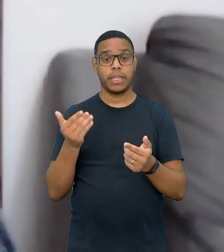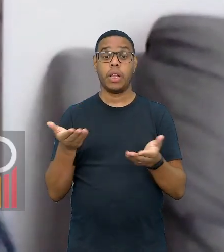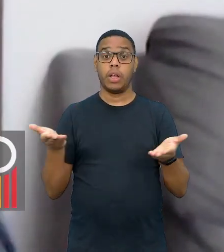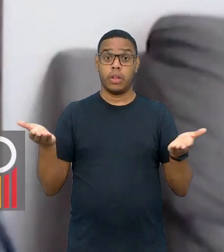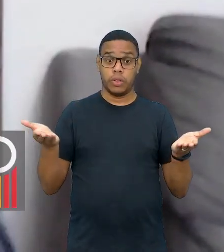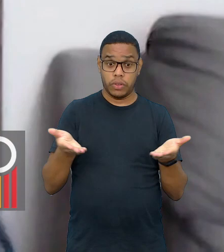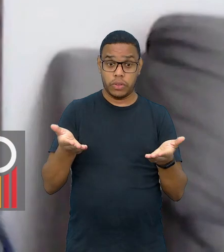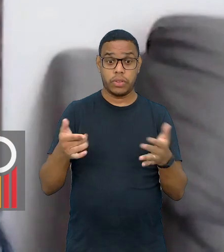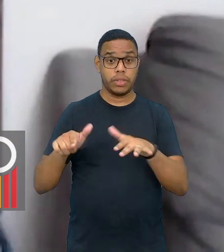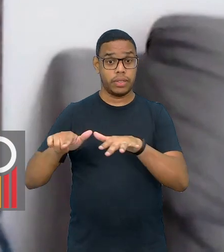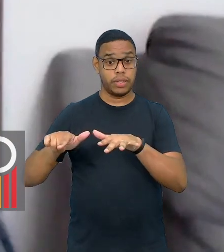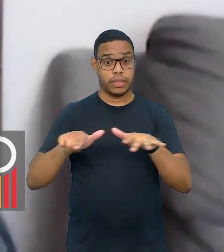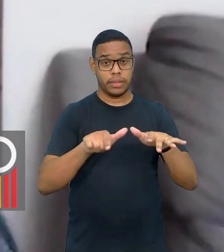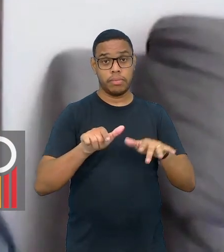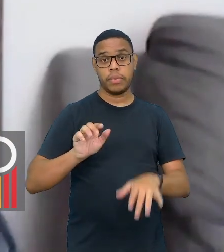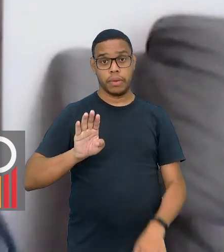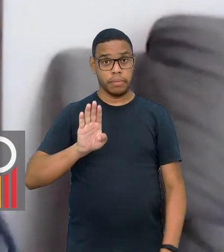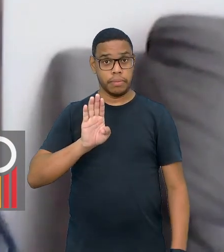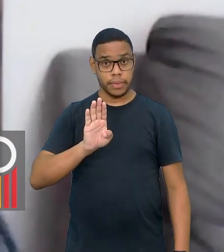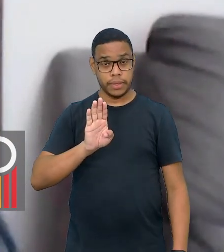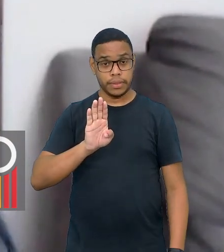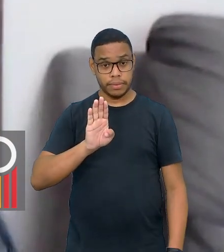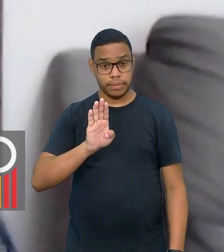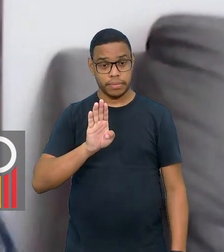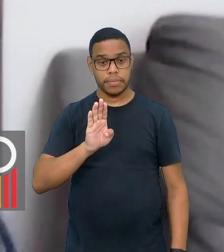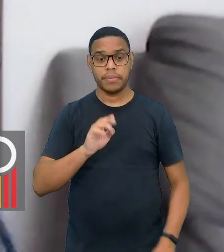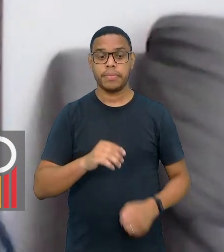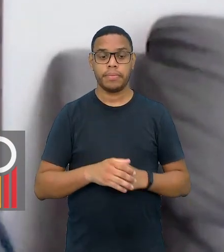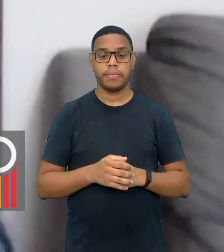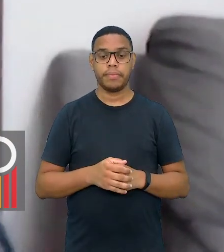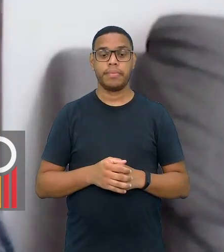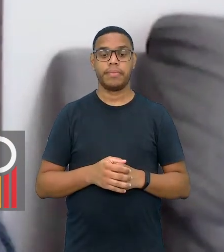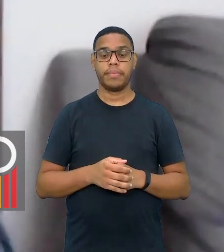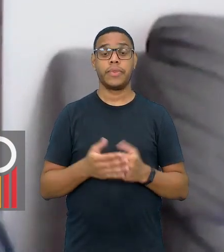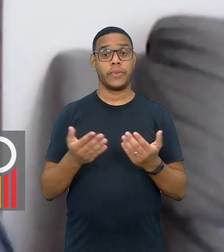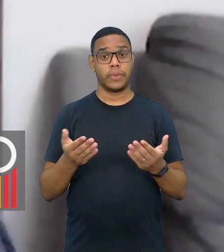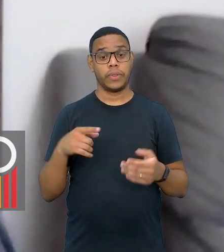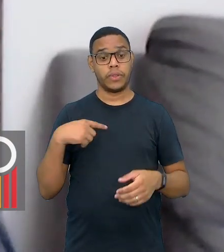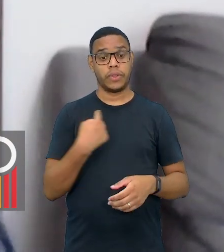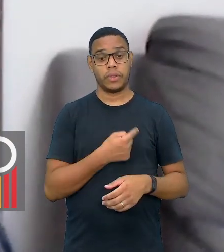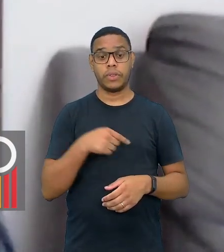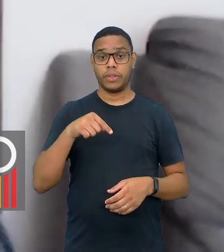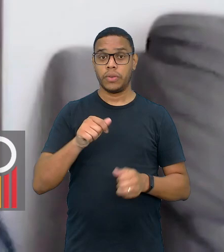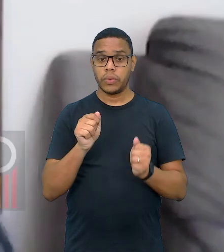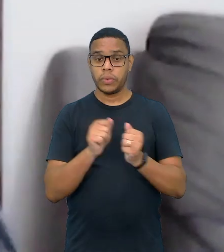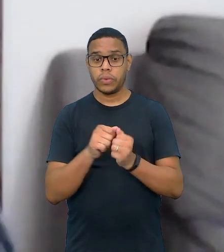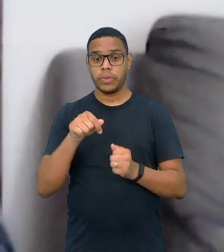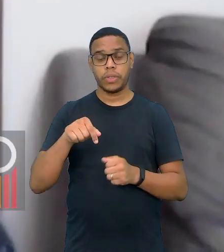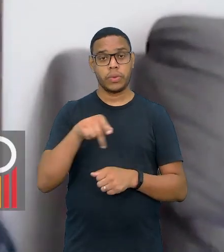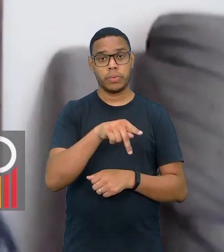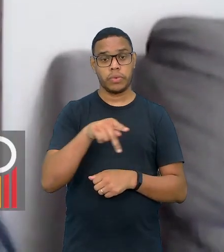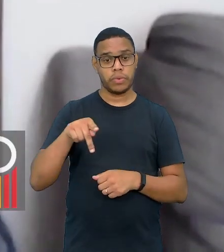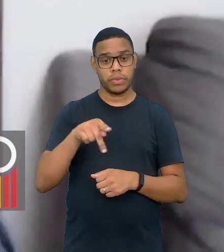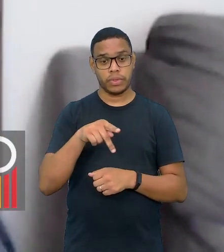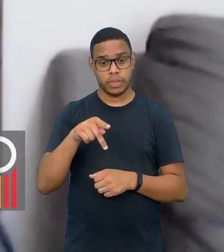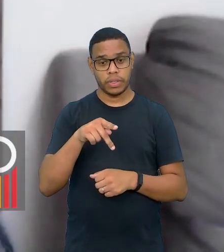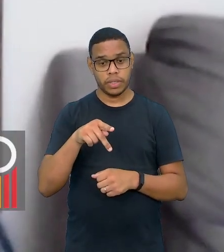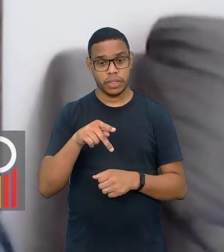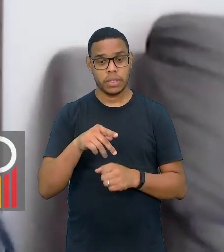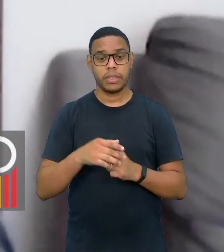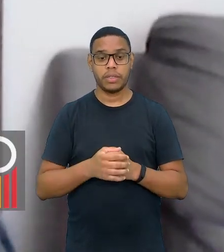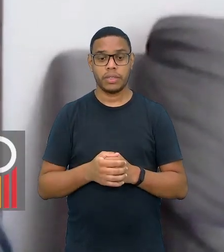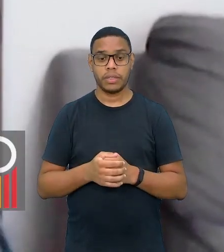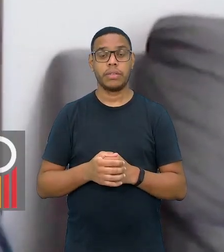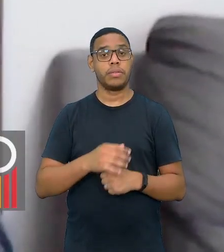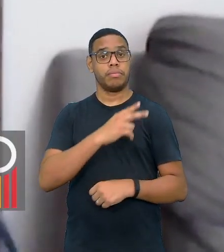é a semana B, que é a de ano e série. Então, nós estamos reunidos aqui com os professores da segunda